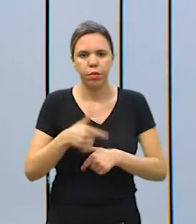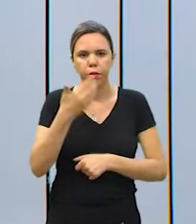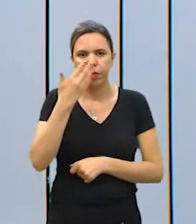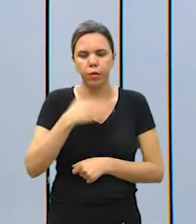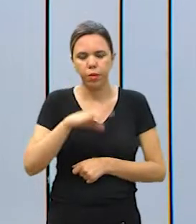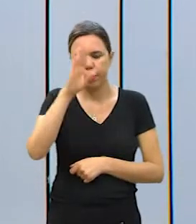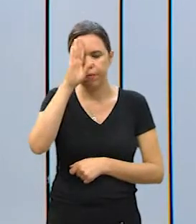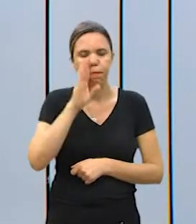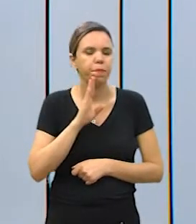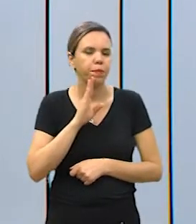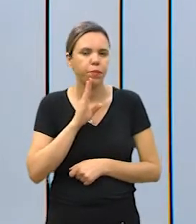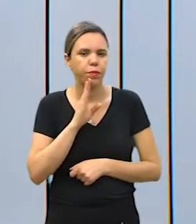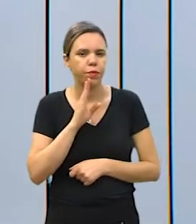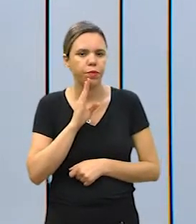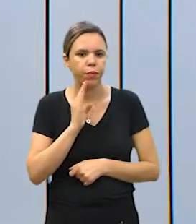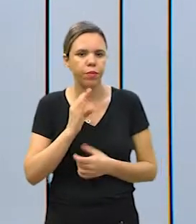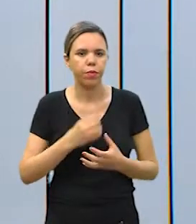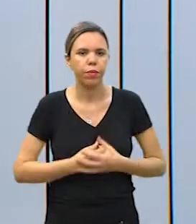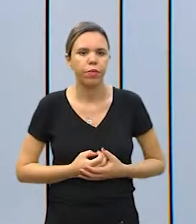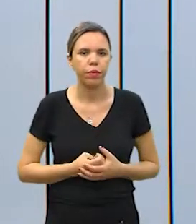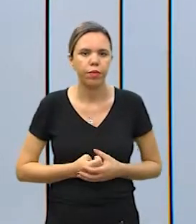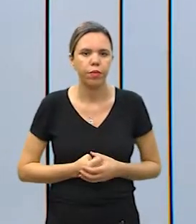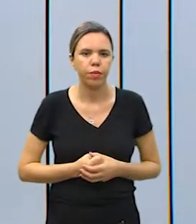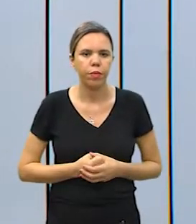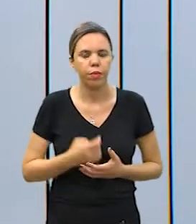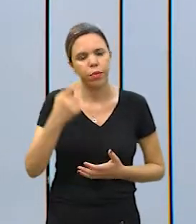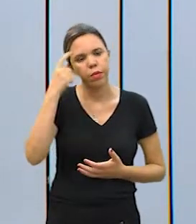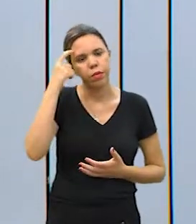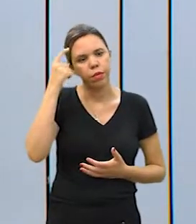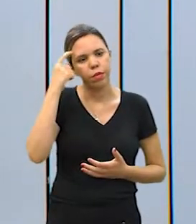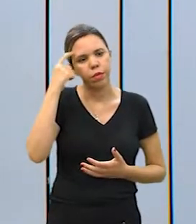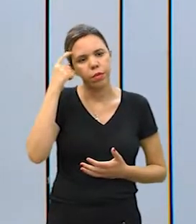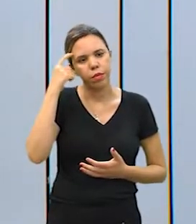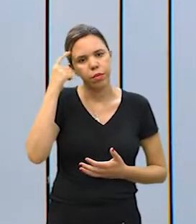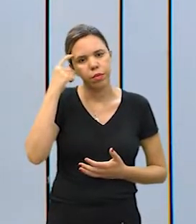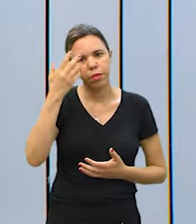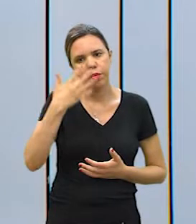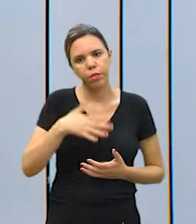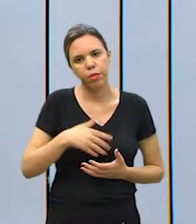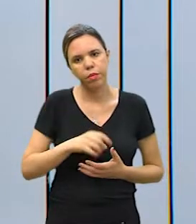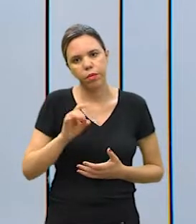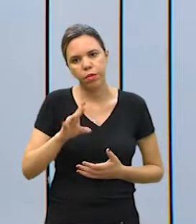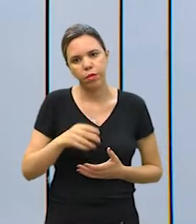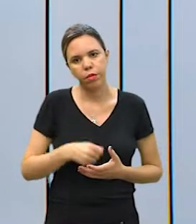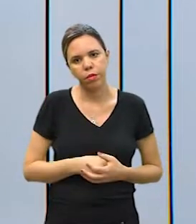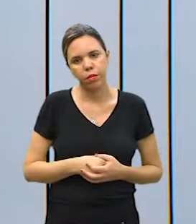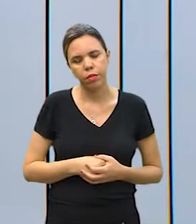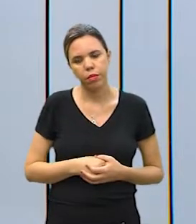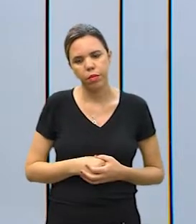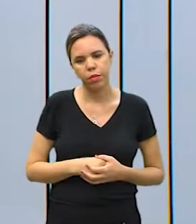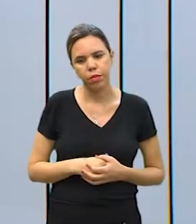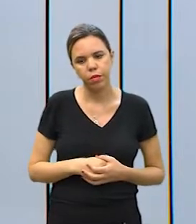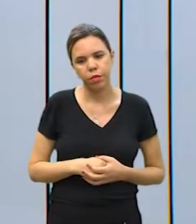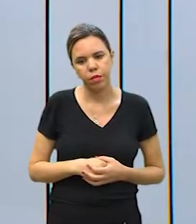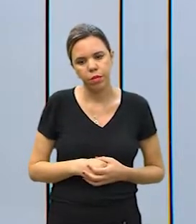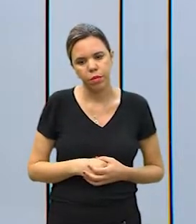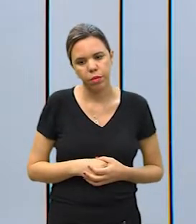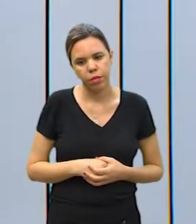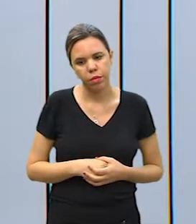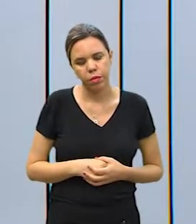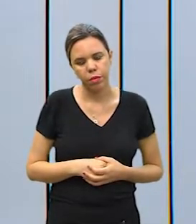com essas crianças gratuitamente, pensando nessas crianças só.